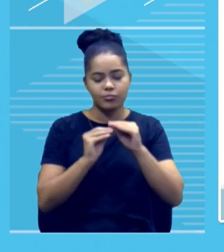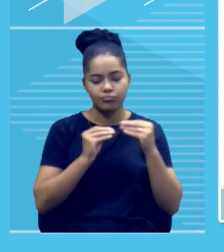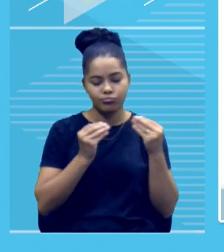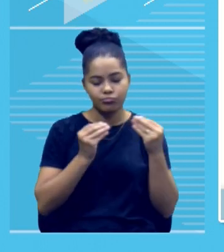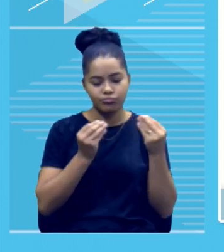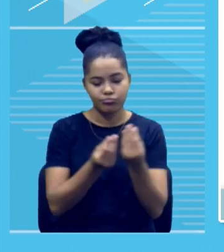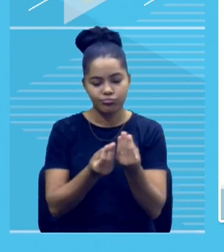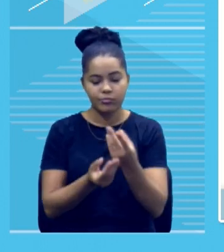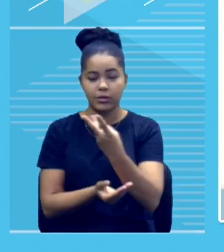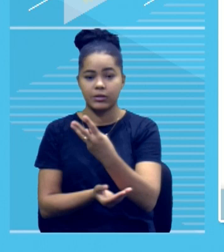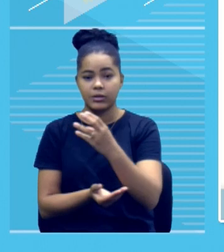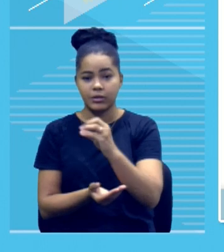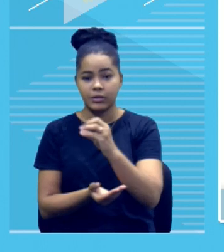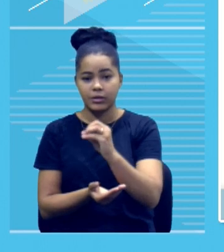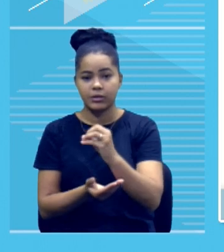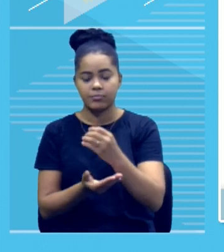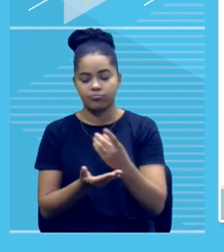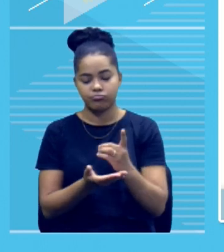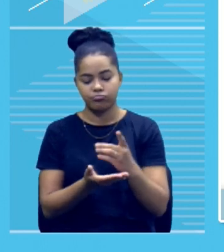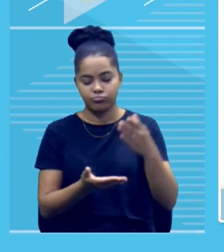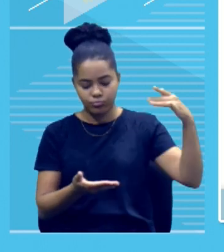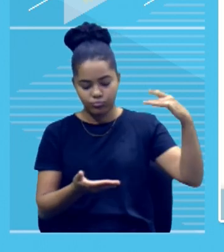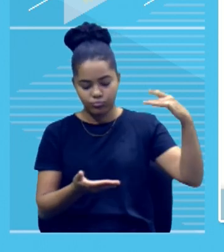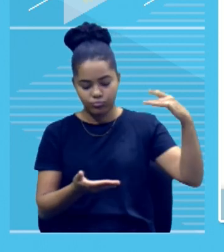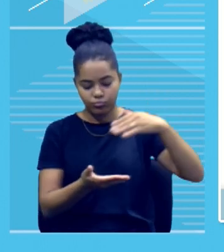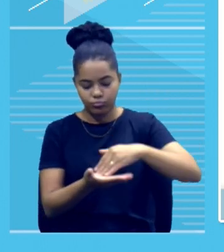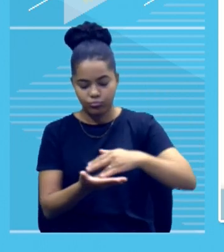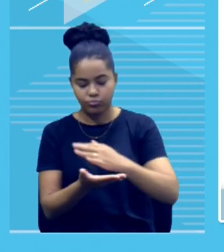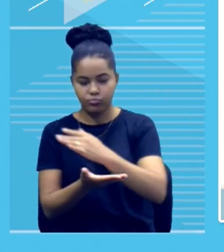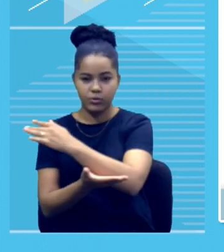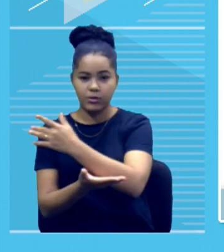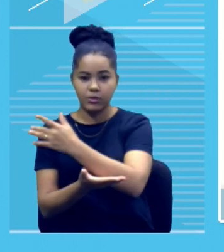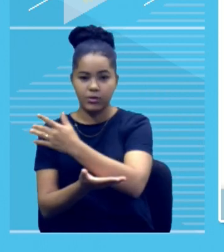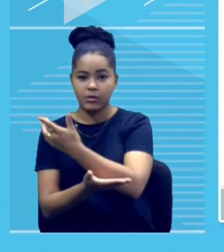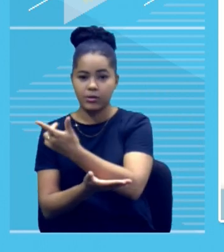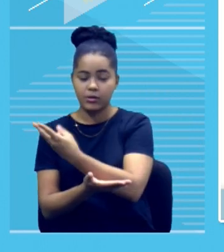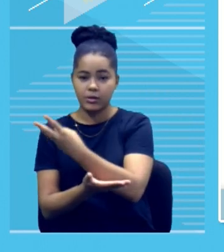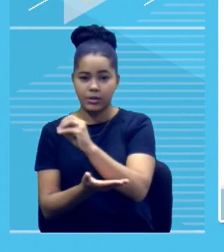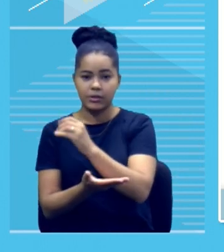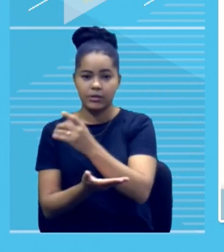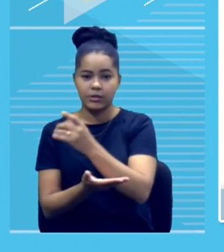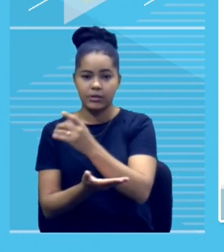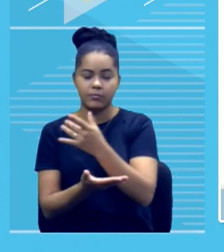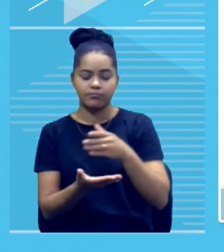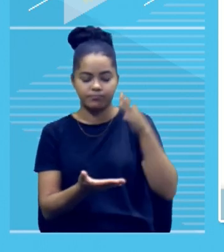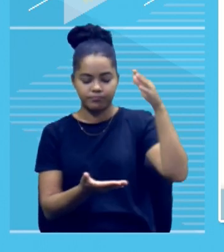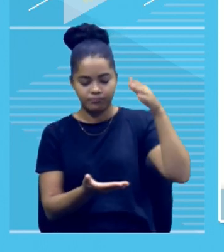positivo. Pego outra que desviou 30 graus para a esquerda, negativo. Se eu